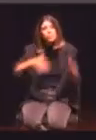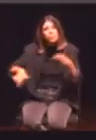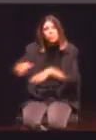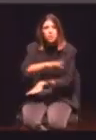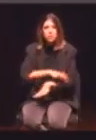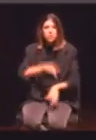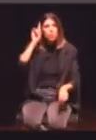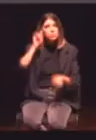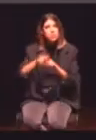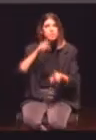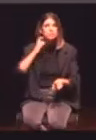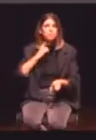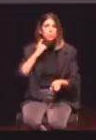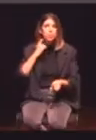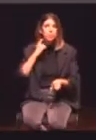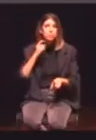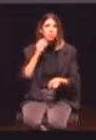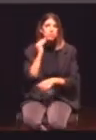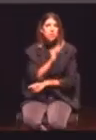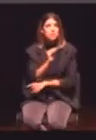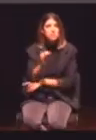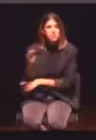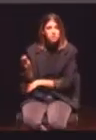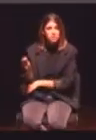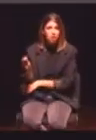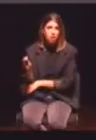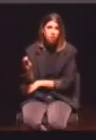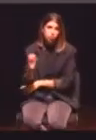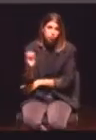para que os pombos não sejam alimentados, quer seja junto dos